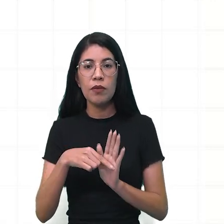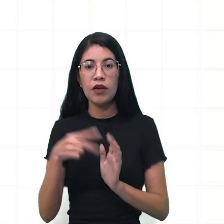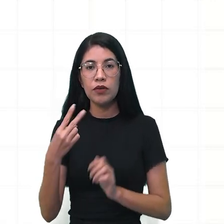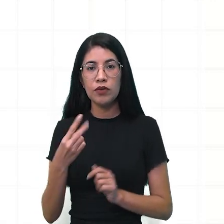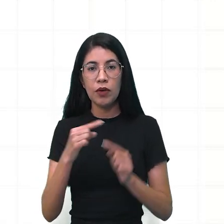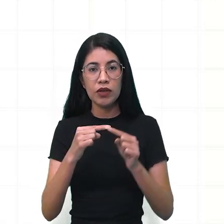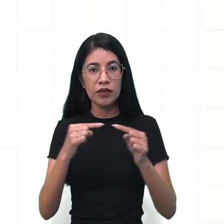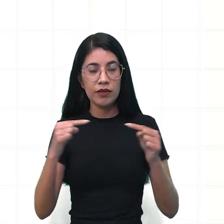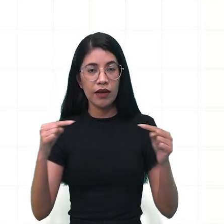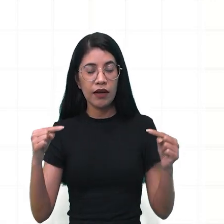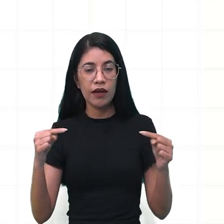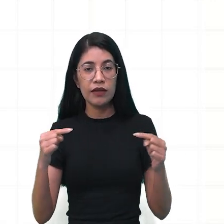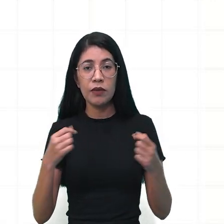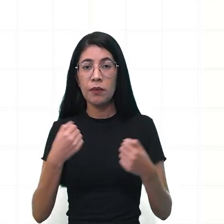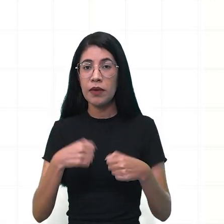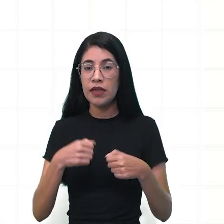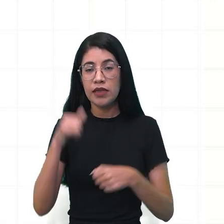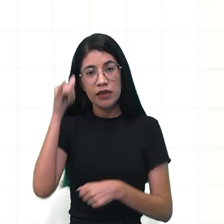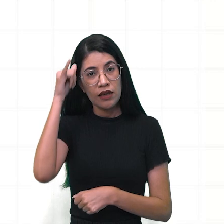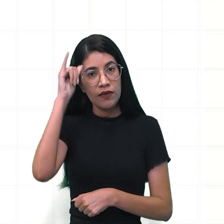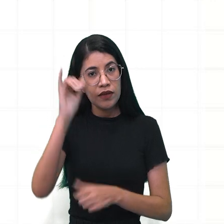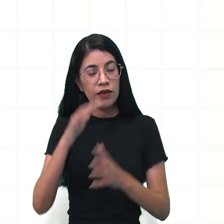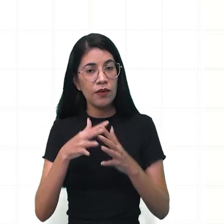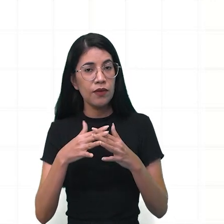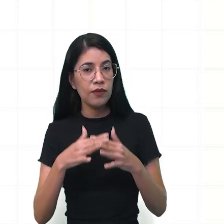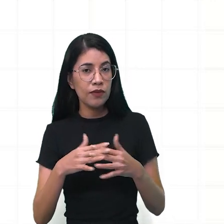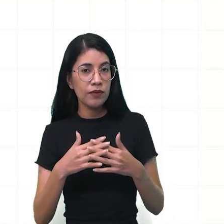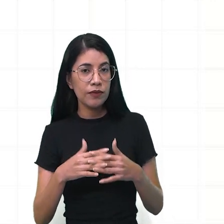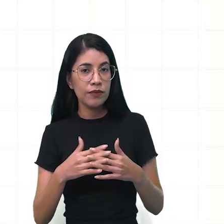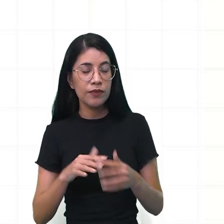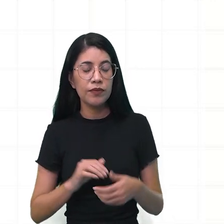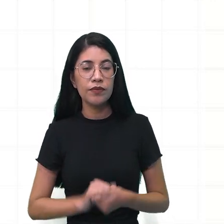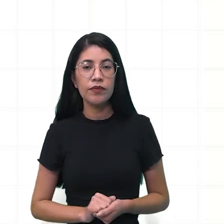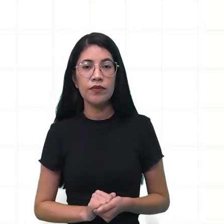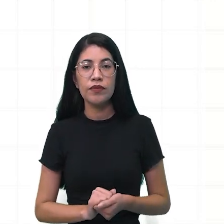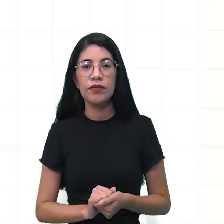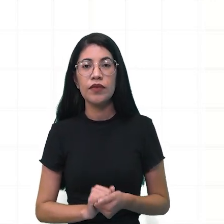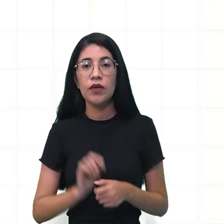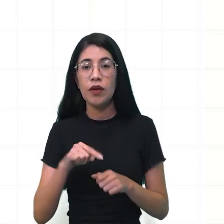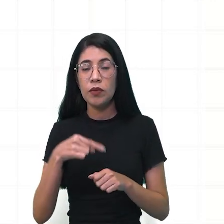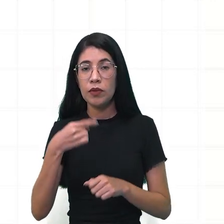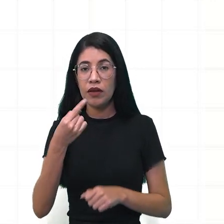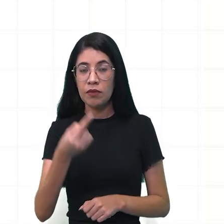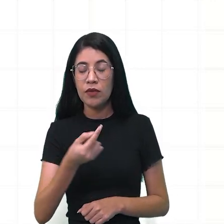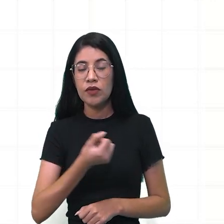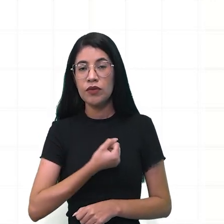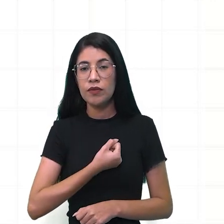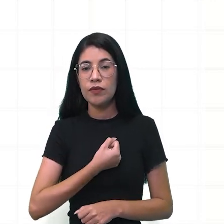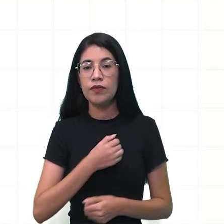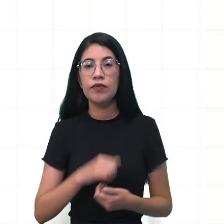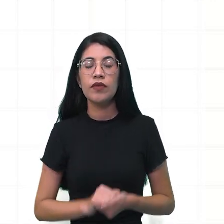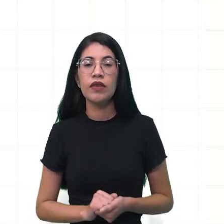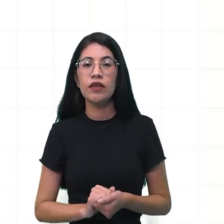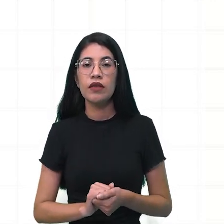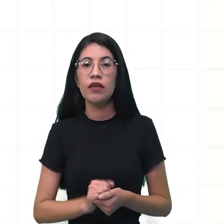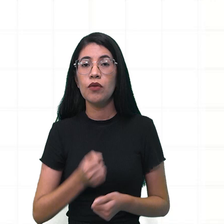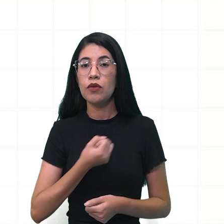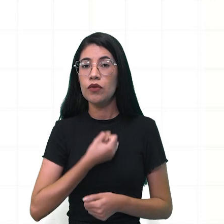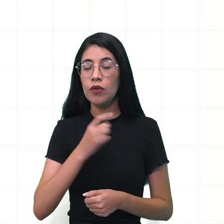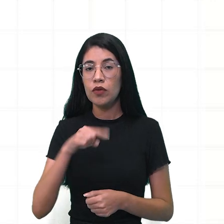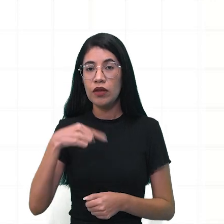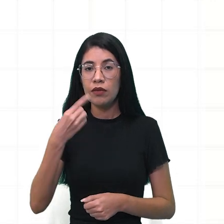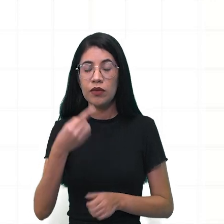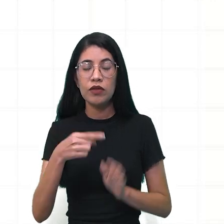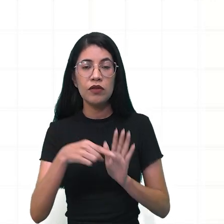numérica, tá? Então, não confunda, tá? Sucessor, o que vem depois. Então, o sucessor de menos